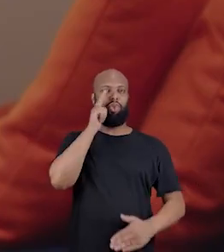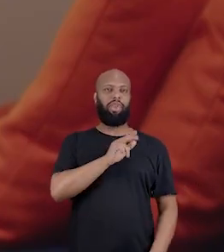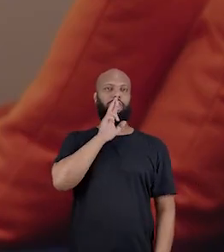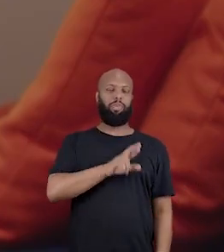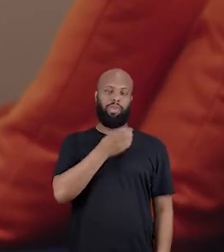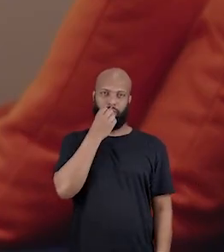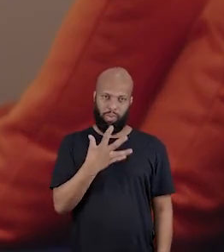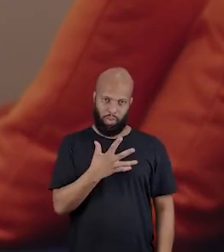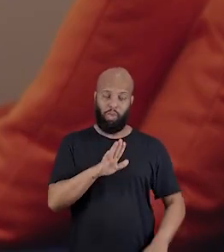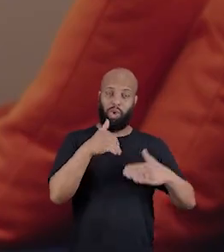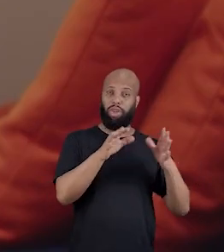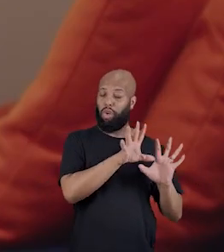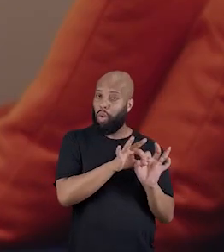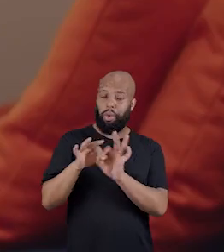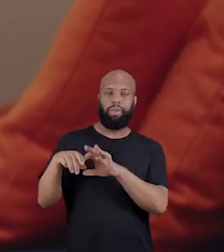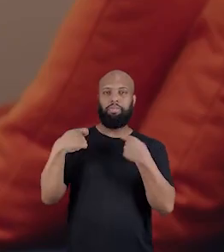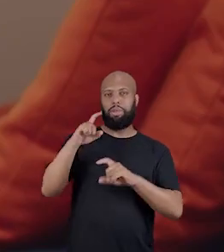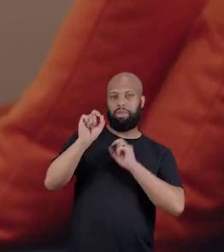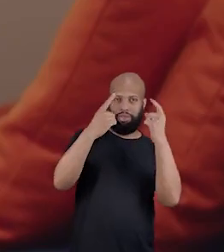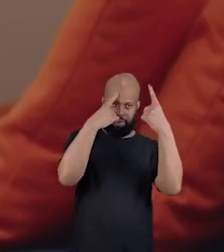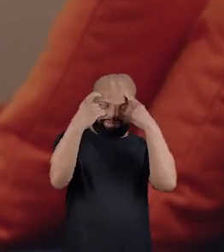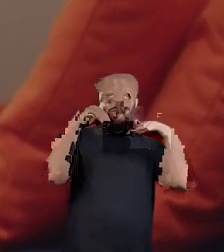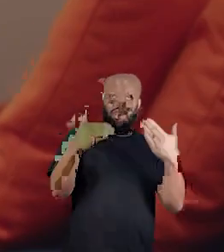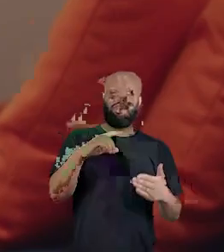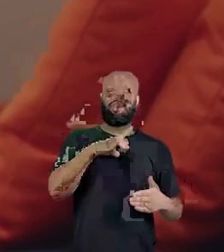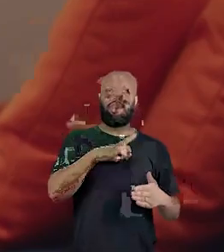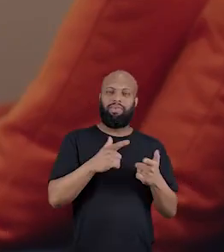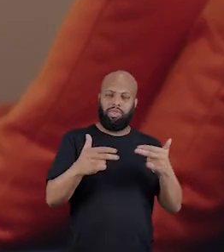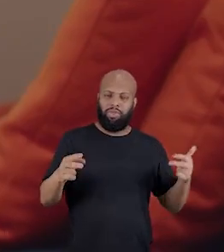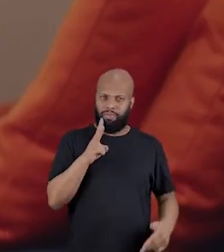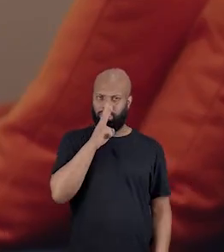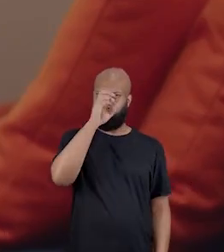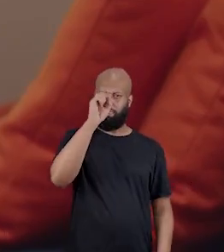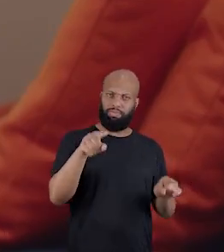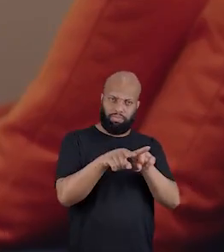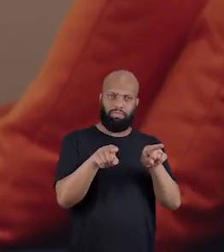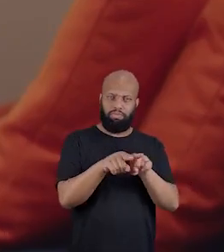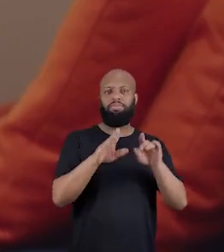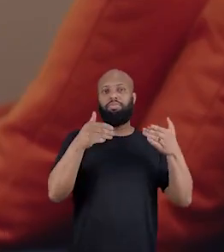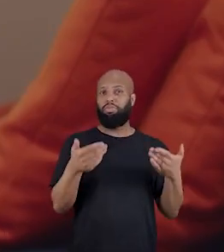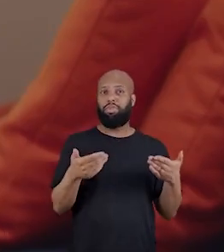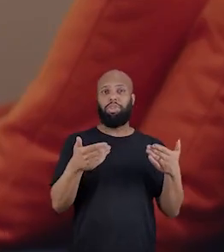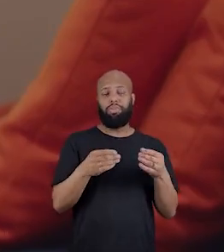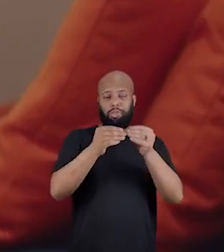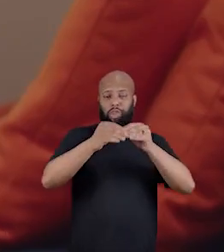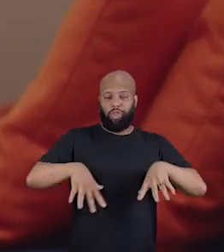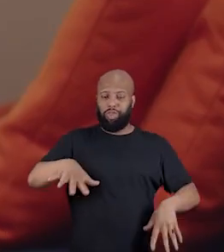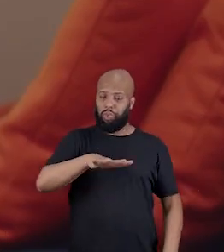Então, e no contexto que a gente precisa de criatividade, a gente muito deixar as amarras tão fortes,